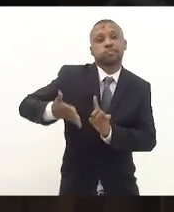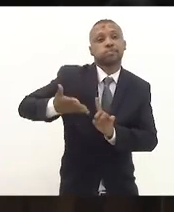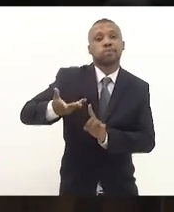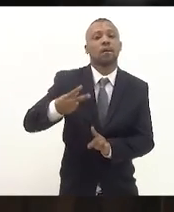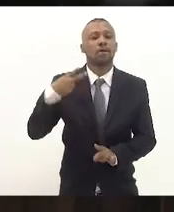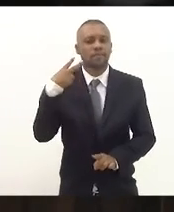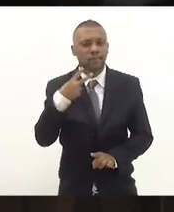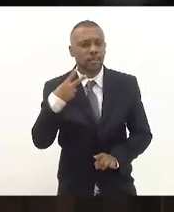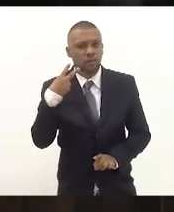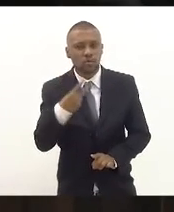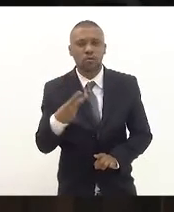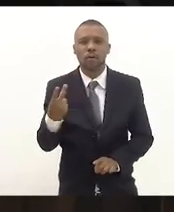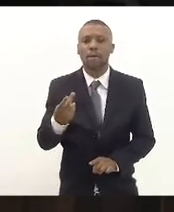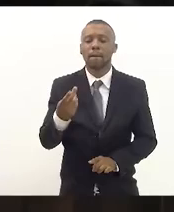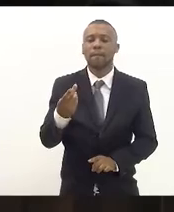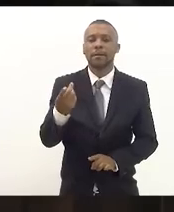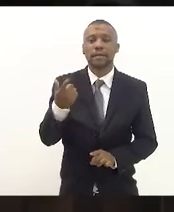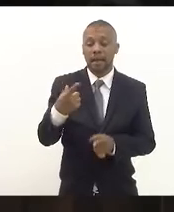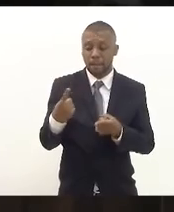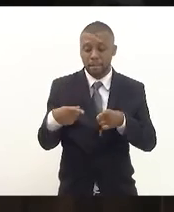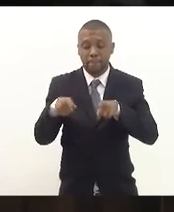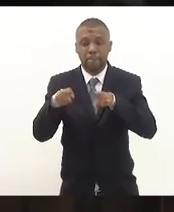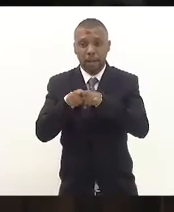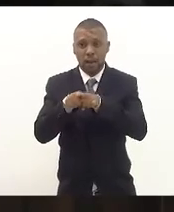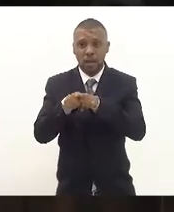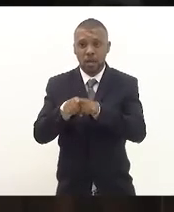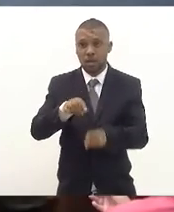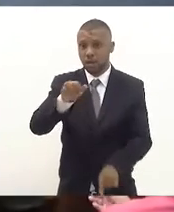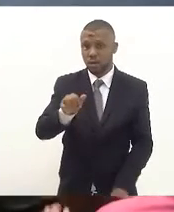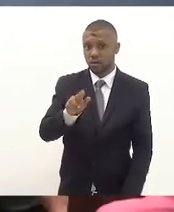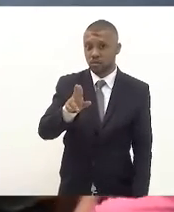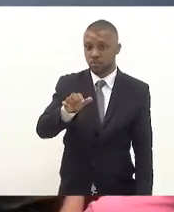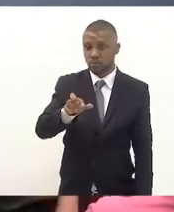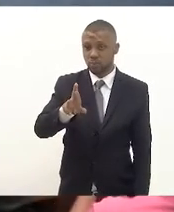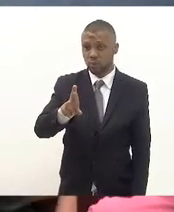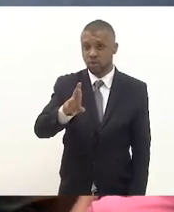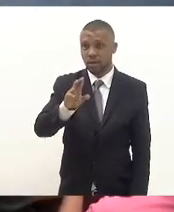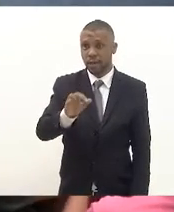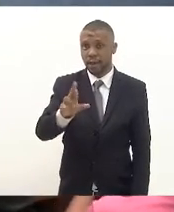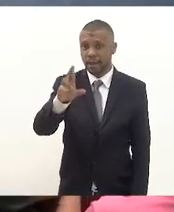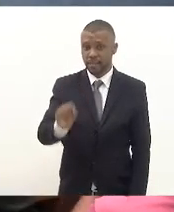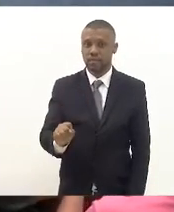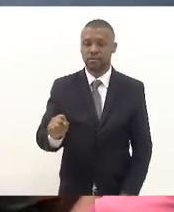vereador braço direito do Celso Alves Júnior Reis on